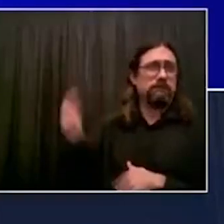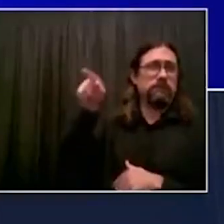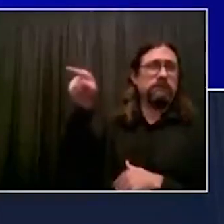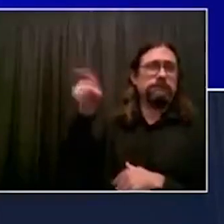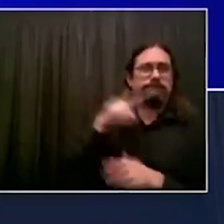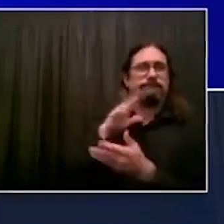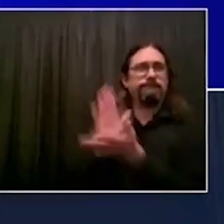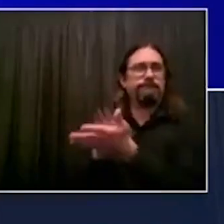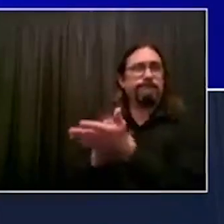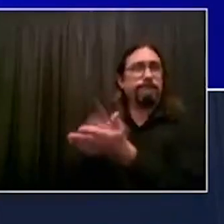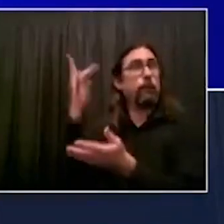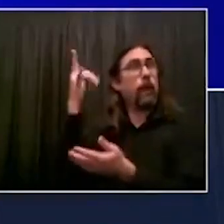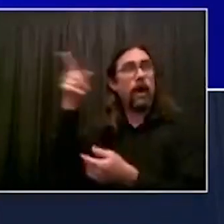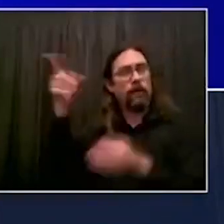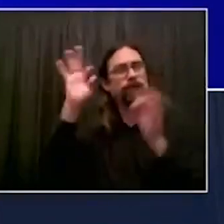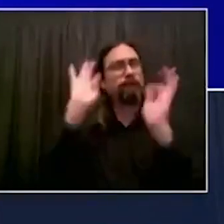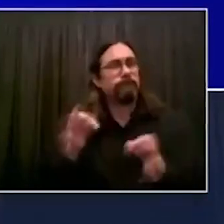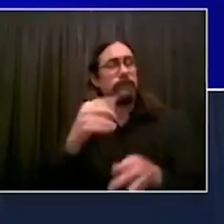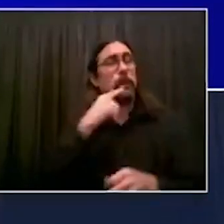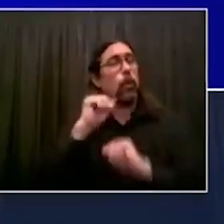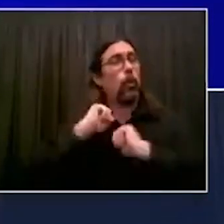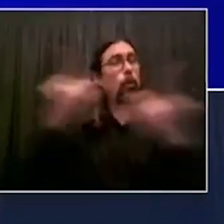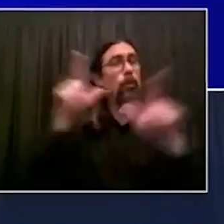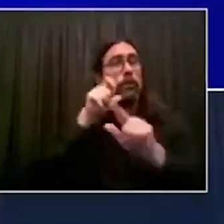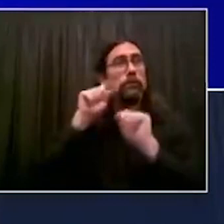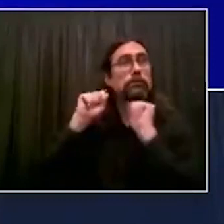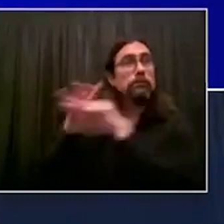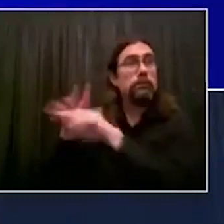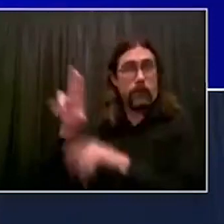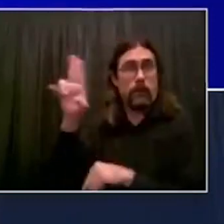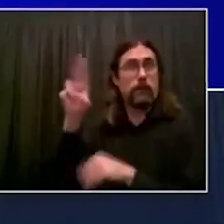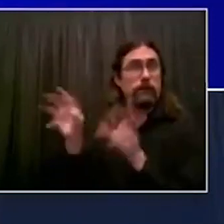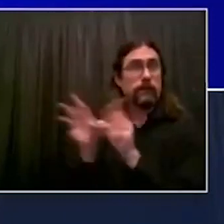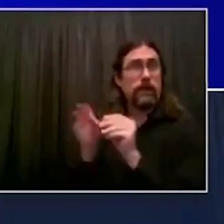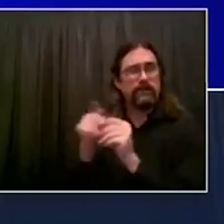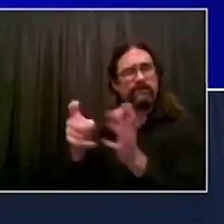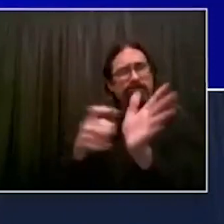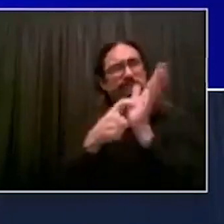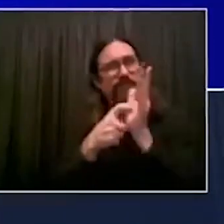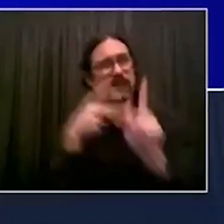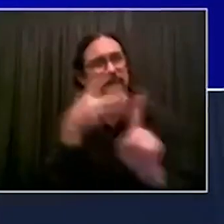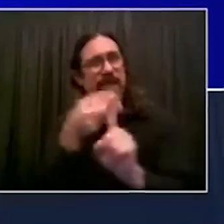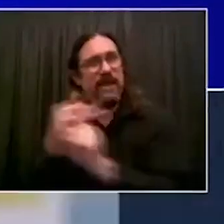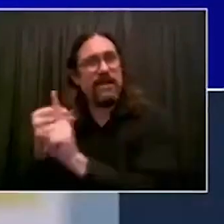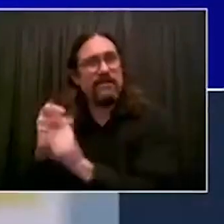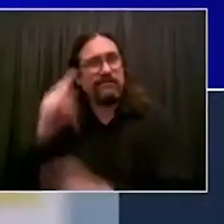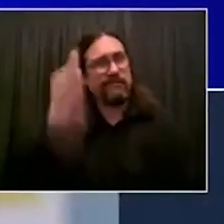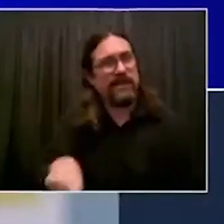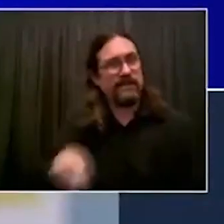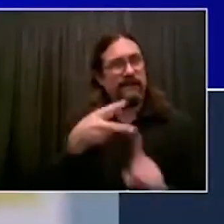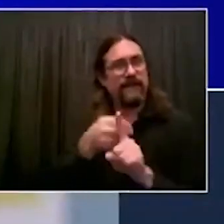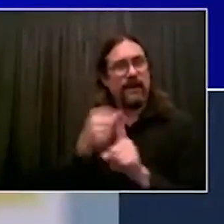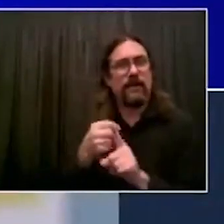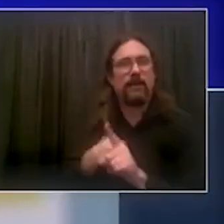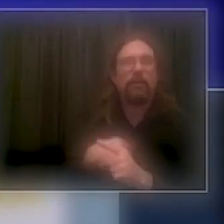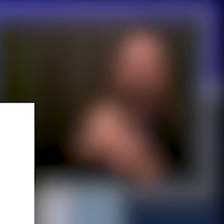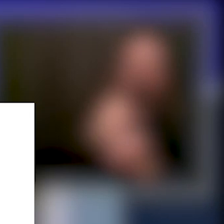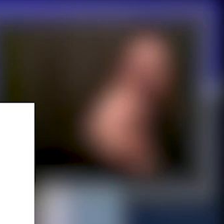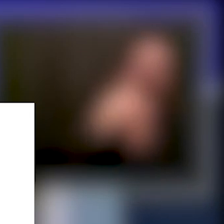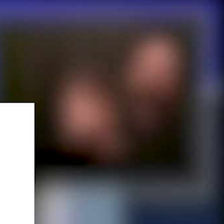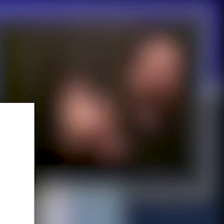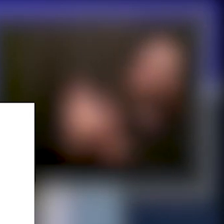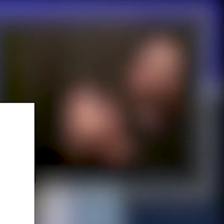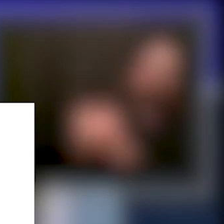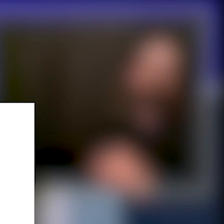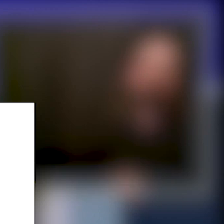all I need is and message to all the world leaders including most notably bolsonaro of Brazil a review